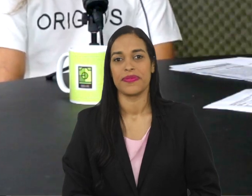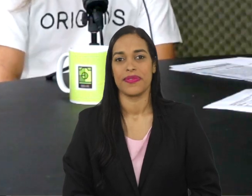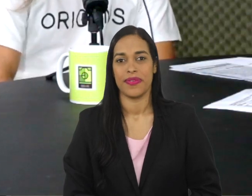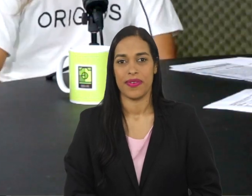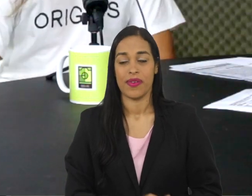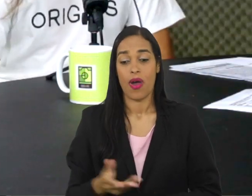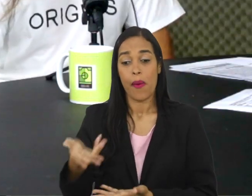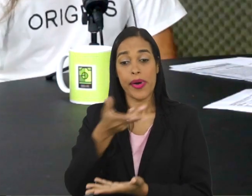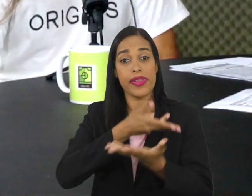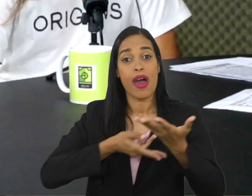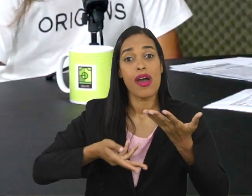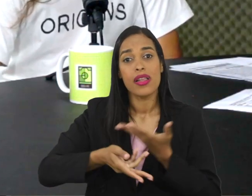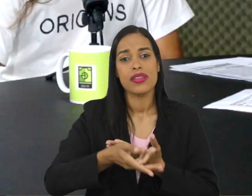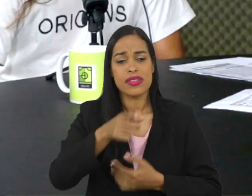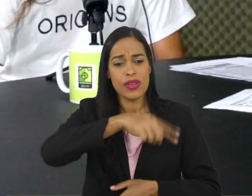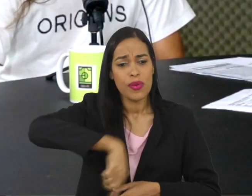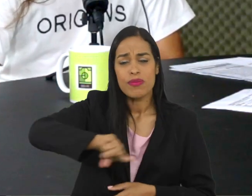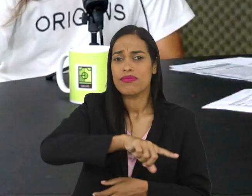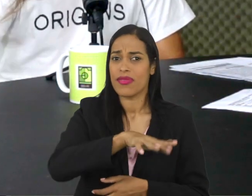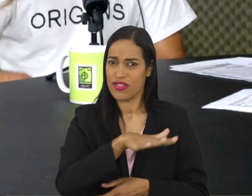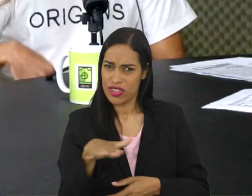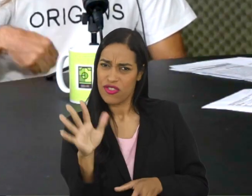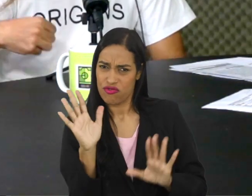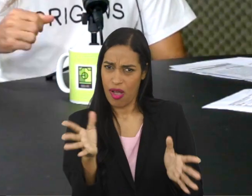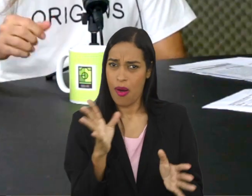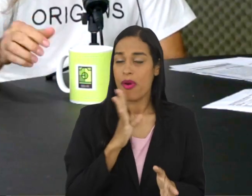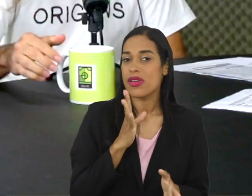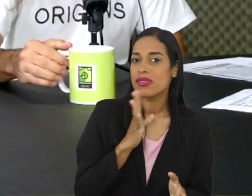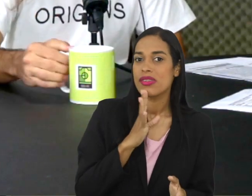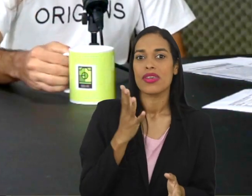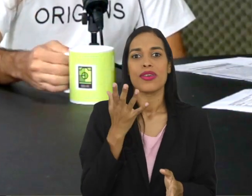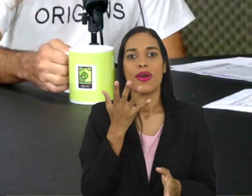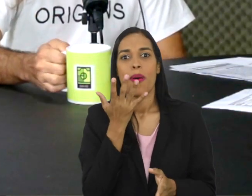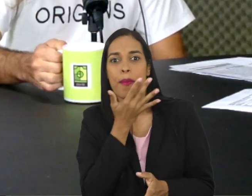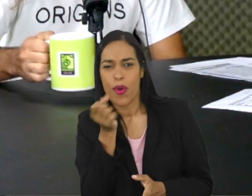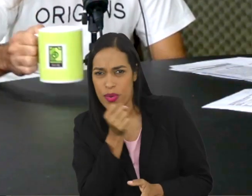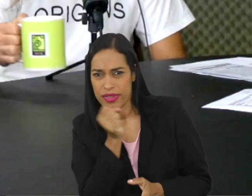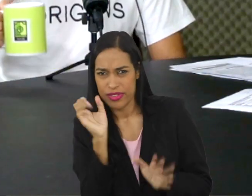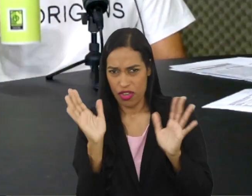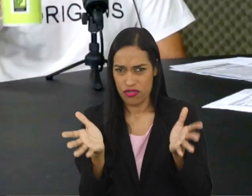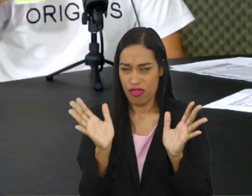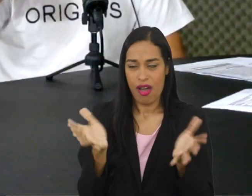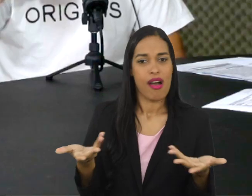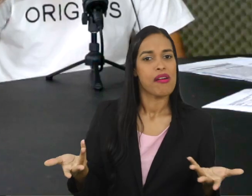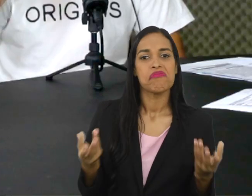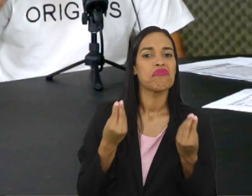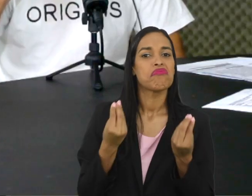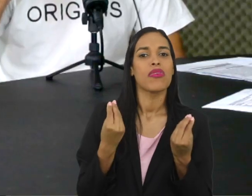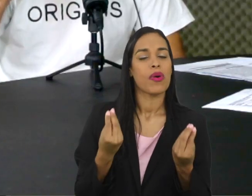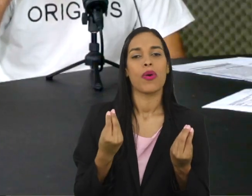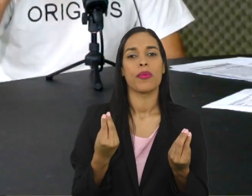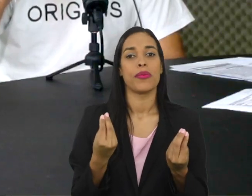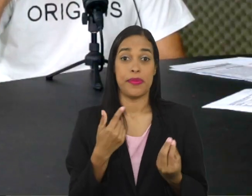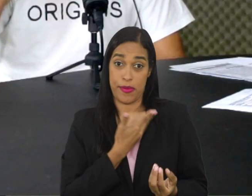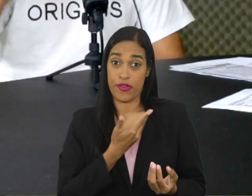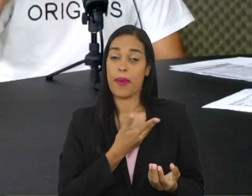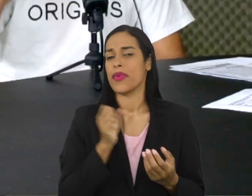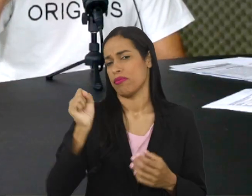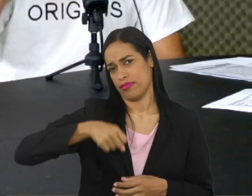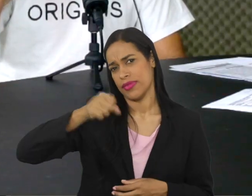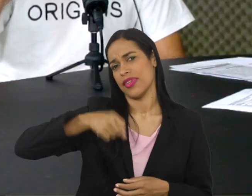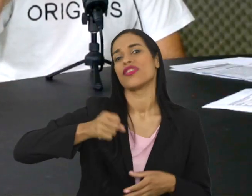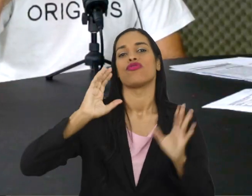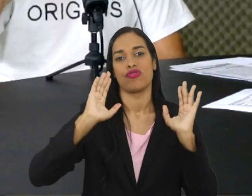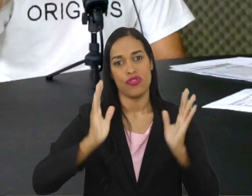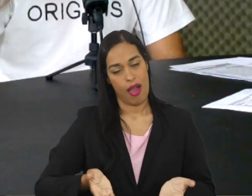Agora, qual era a relação dessa garotada com música? Eles já conheciam música, o pessoal da tua escola? Os meus amigos, sim.